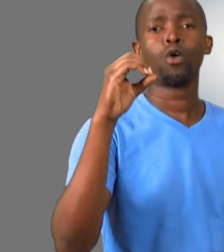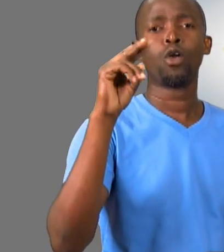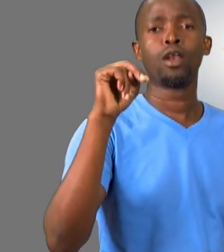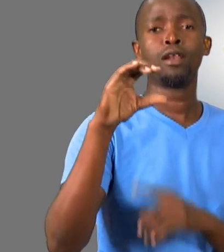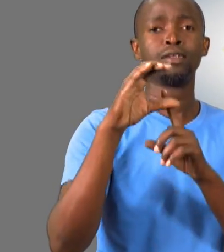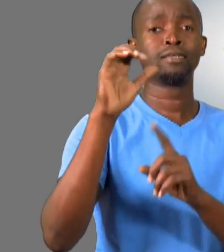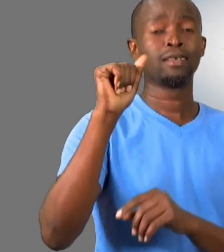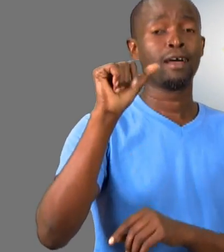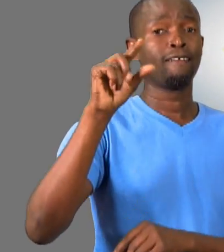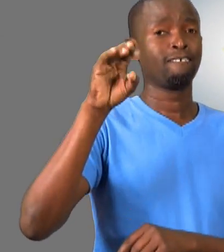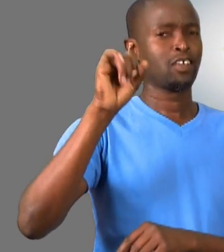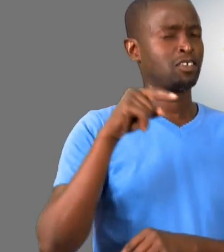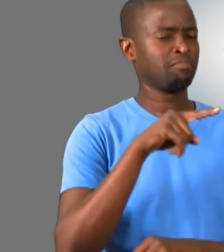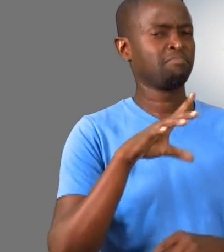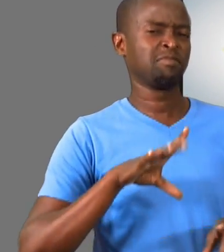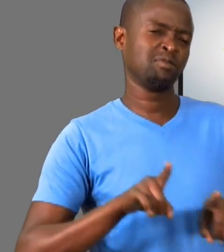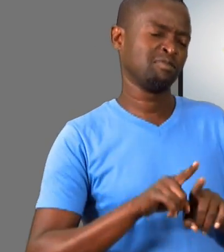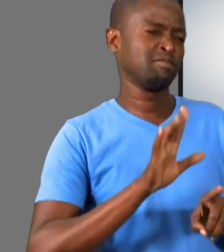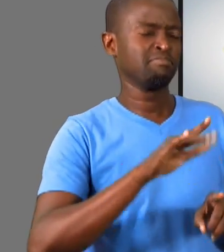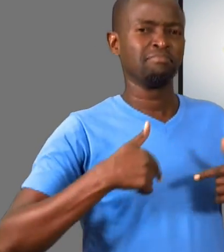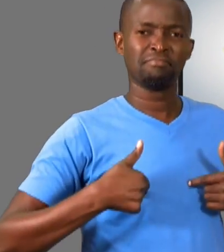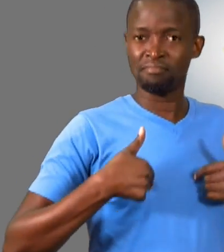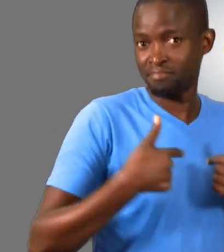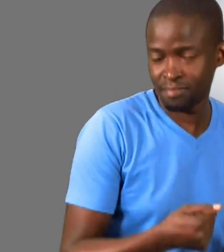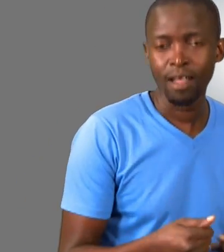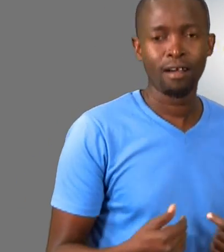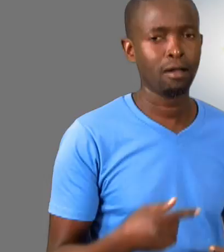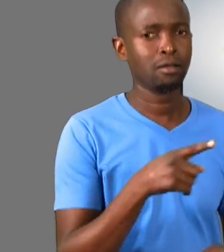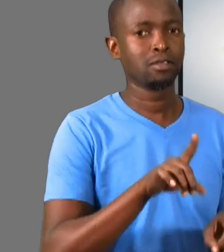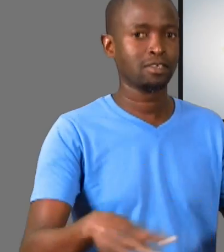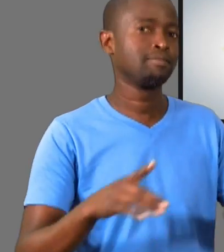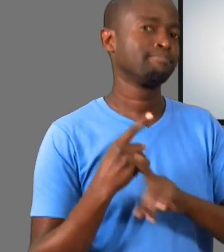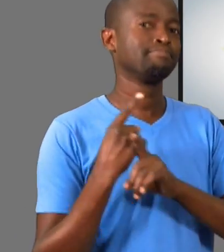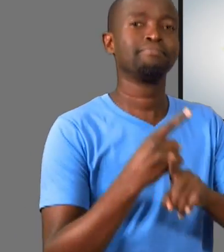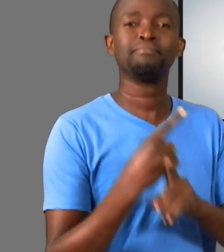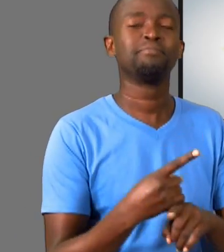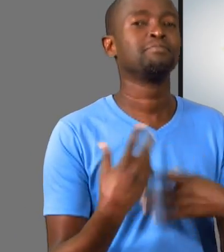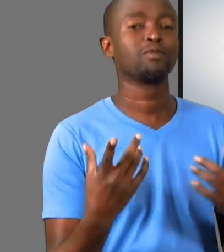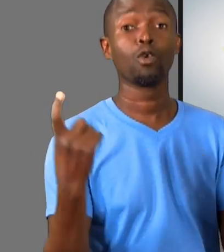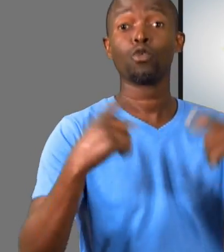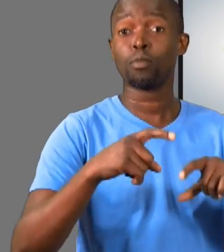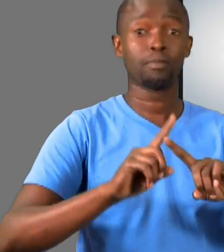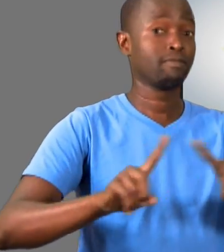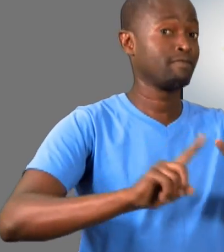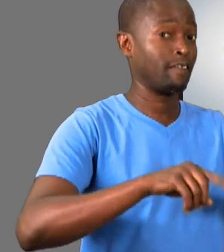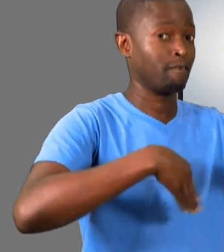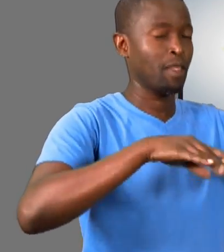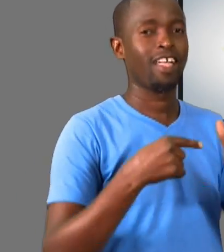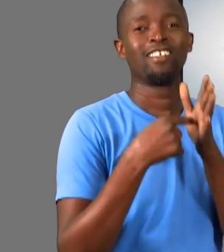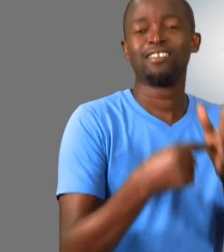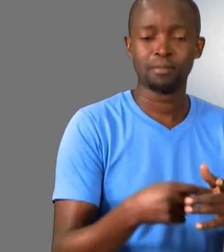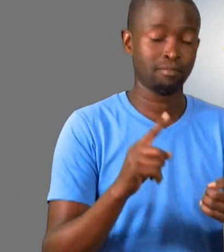quando Gonçalves dá por si o jogador já milita num clube como por exemplo o